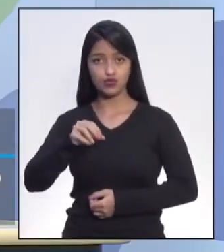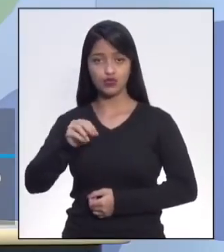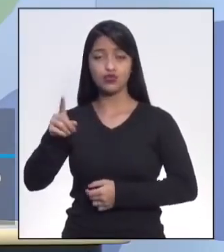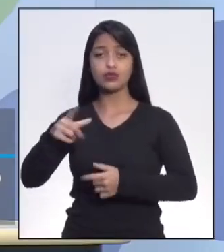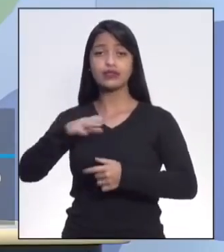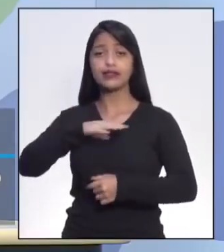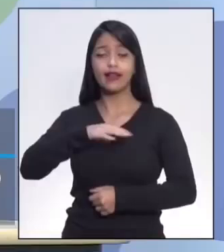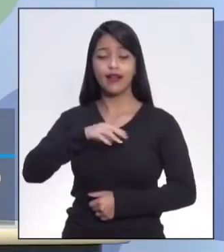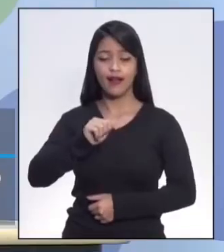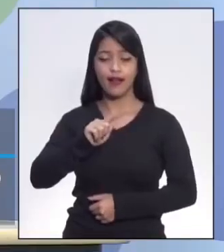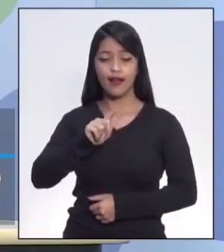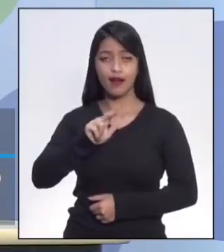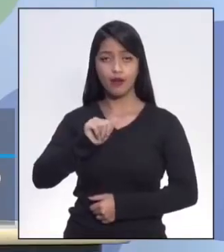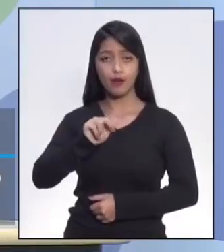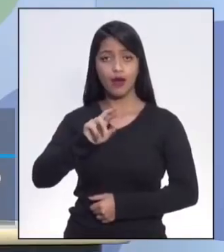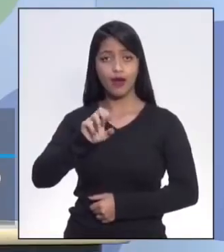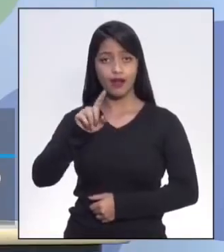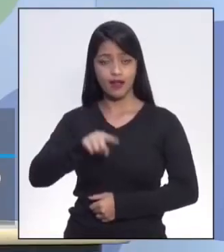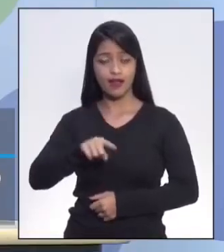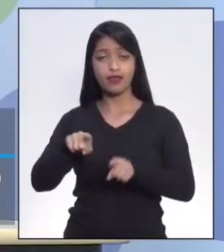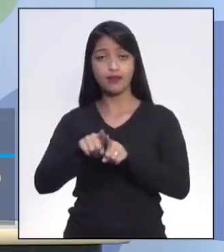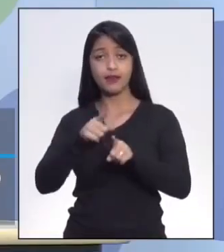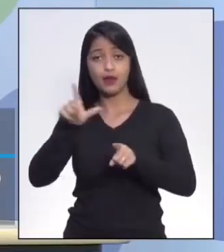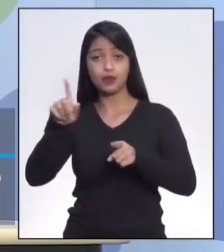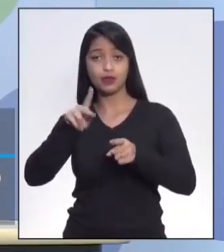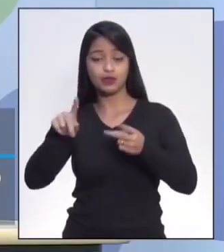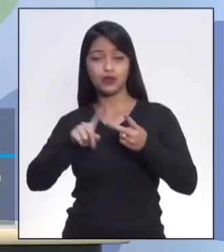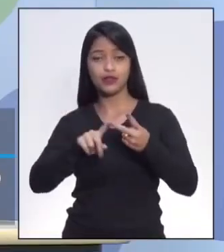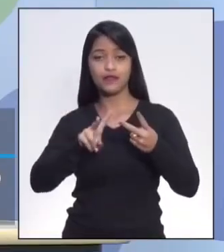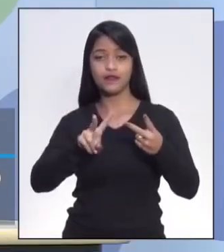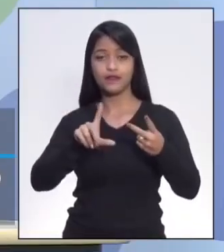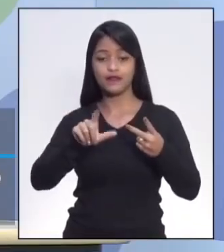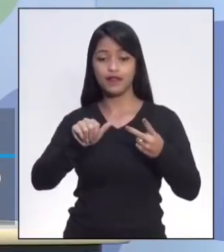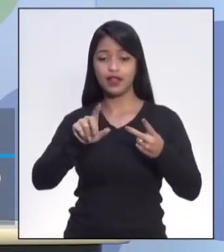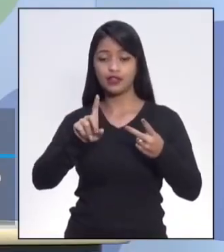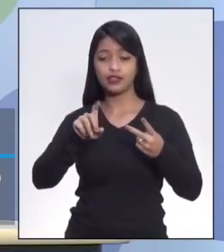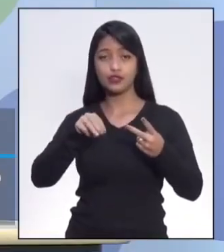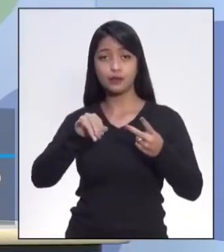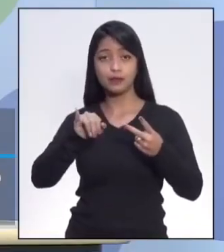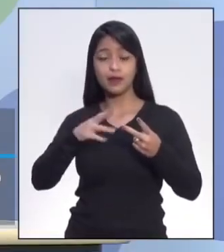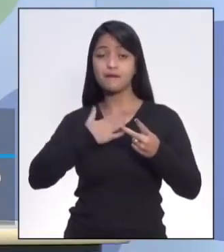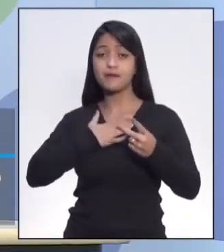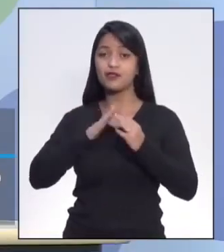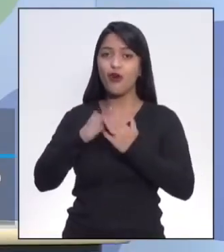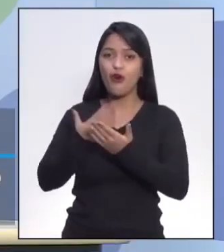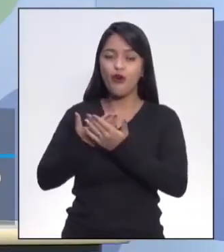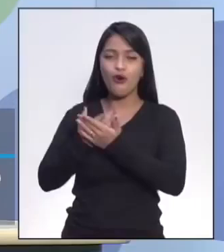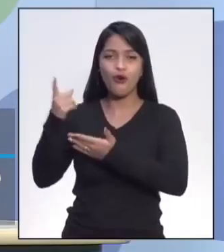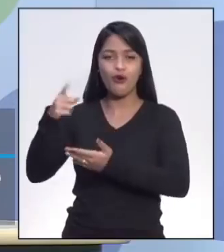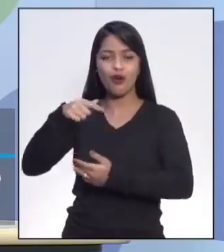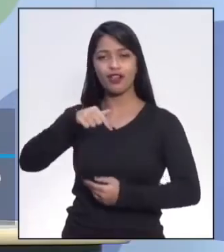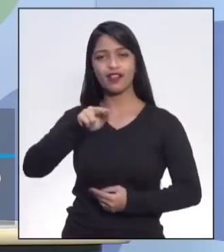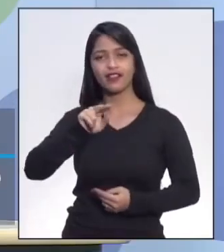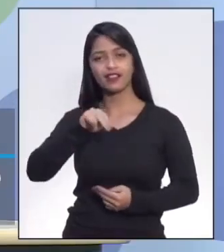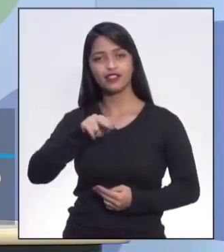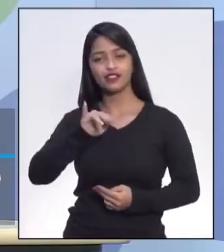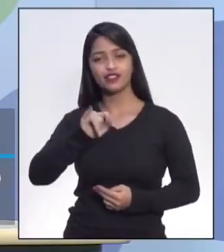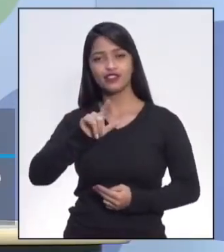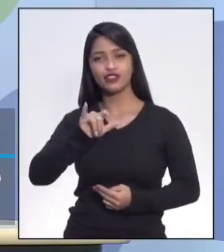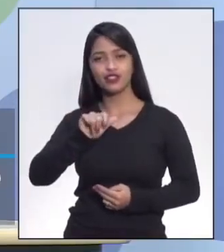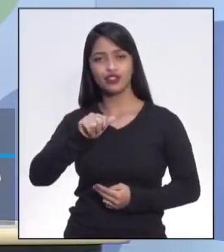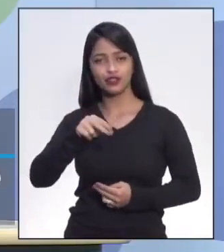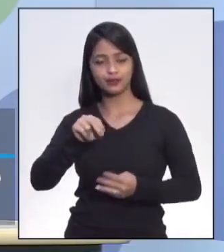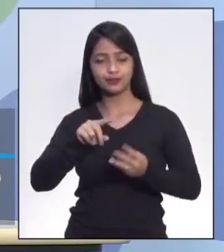gente. Professor Vladimir, do Quintiliano, a minha escola. Obrigado, Vladimir, aqui com a gente. Professora Simone, da Escola